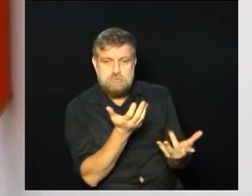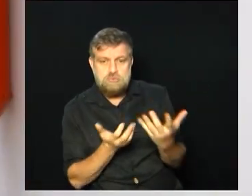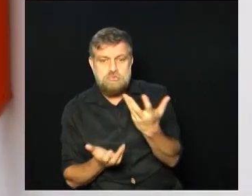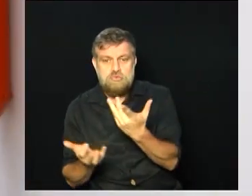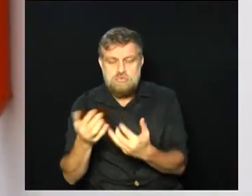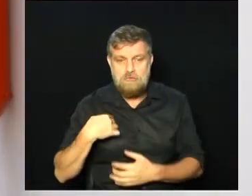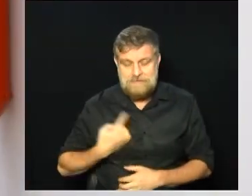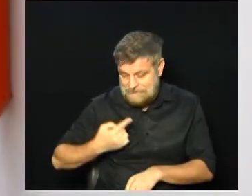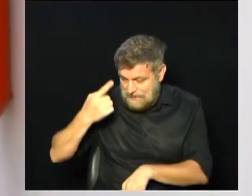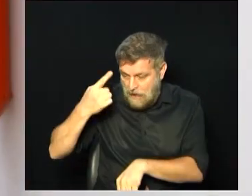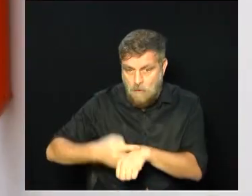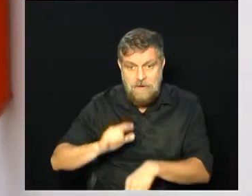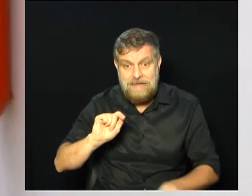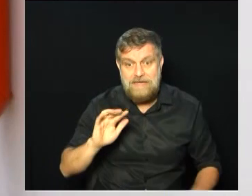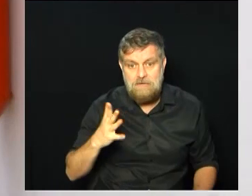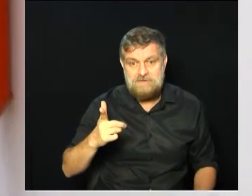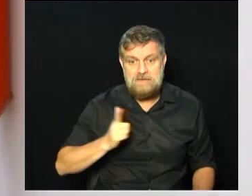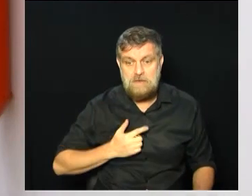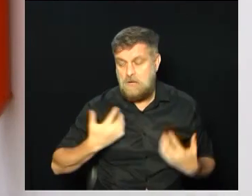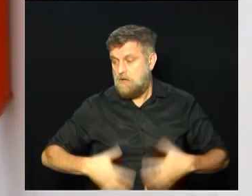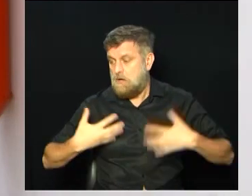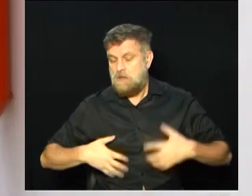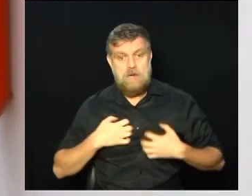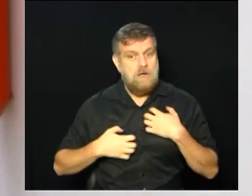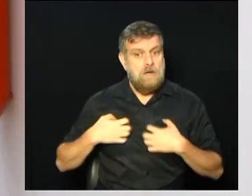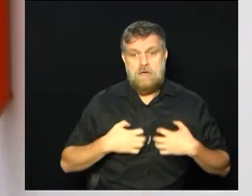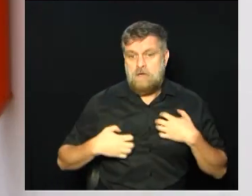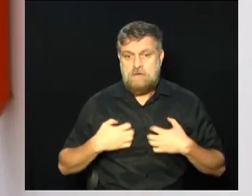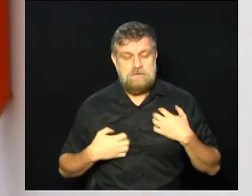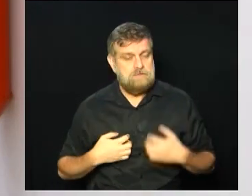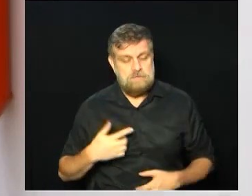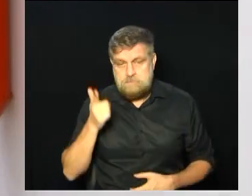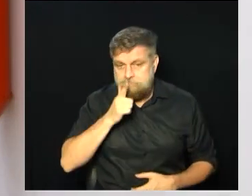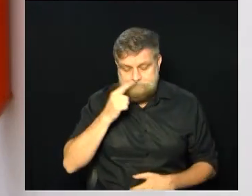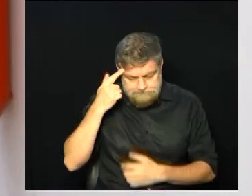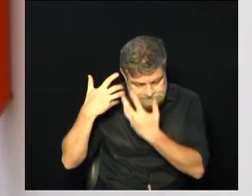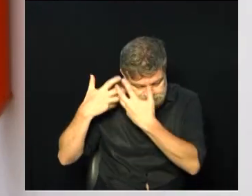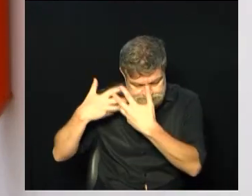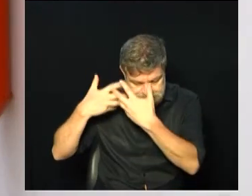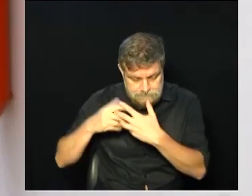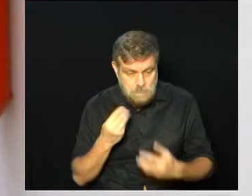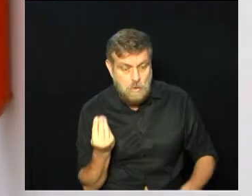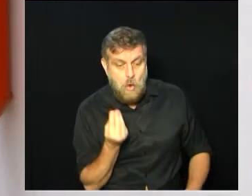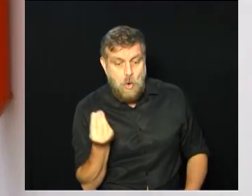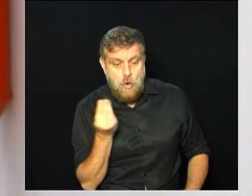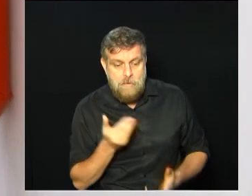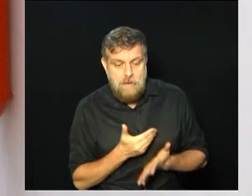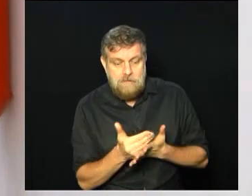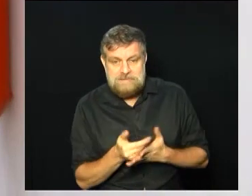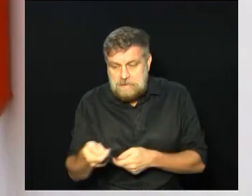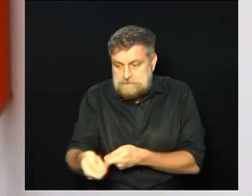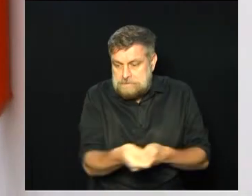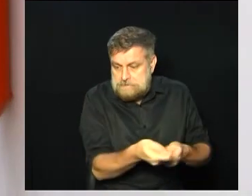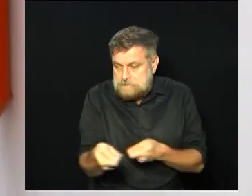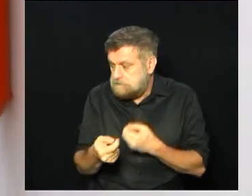esperado que na hora em que isso acontecer, o desespero seja tanto que a gente nem consiga raciocinar sobre como começar a mexer com tudo